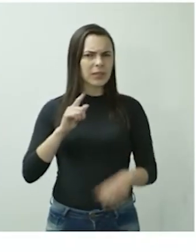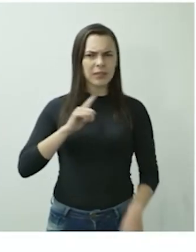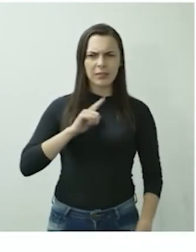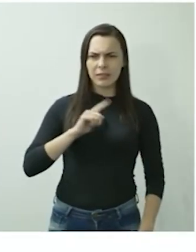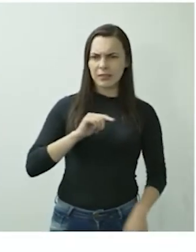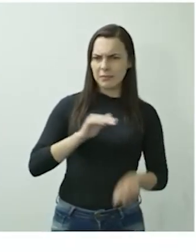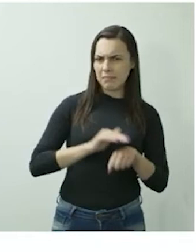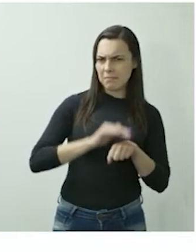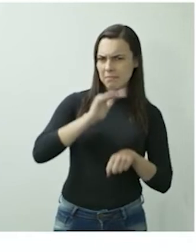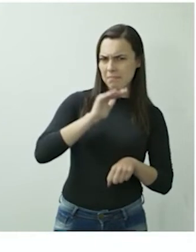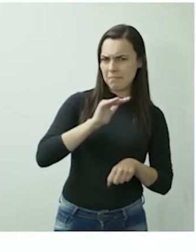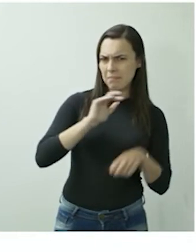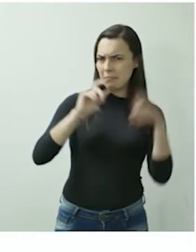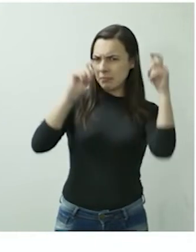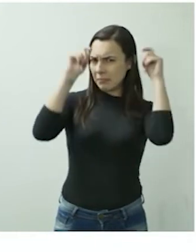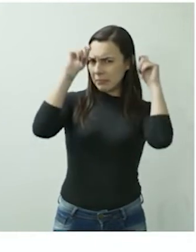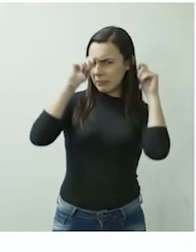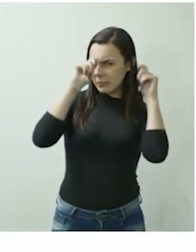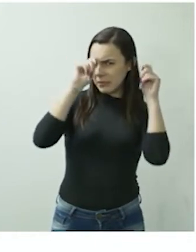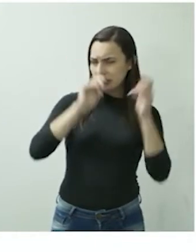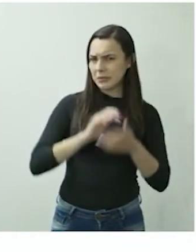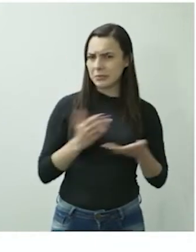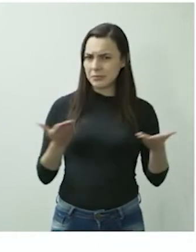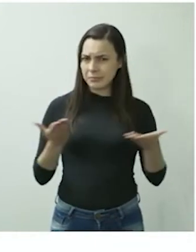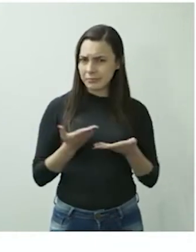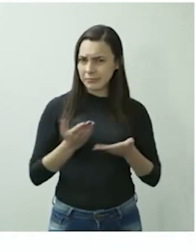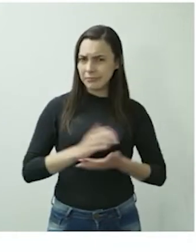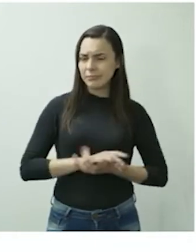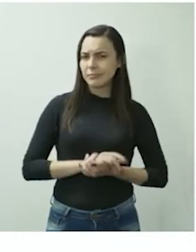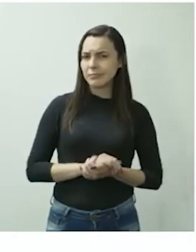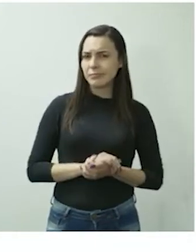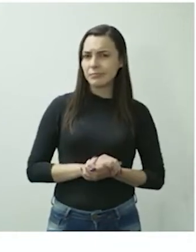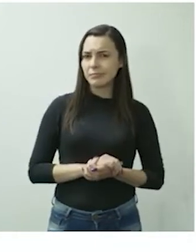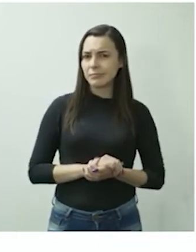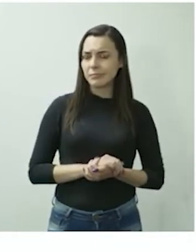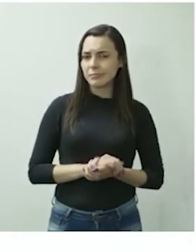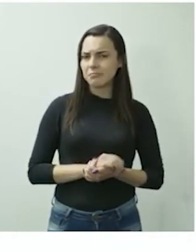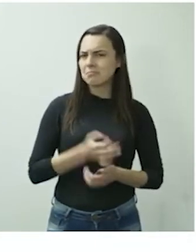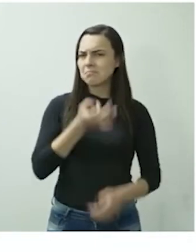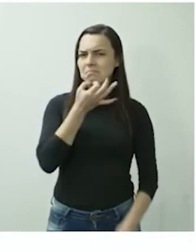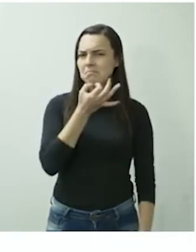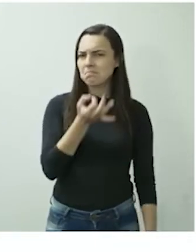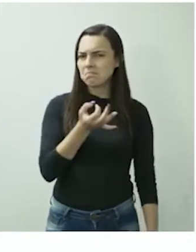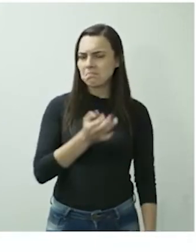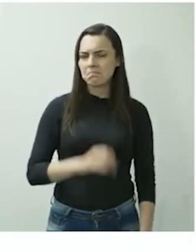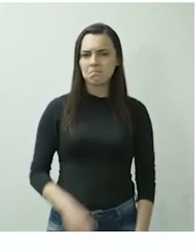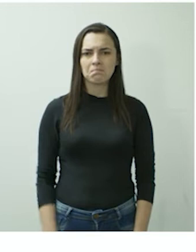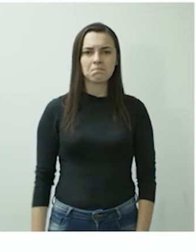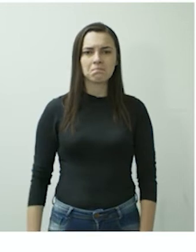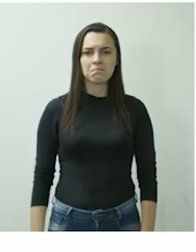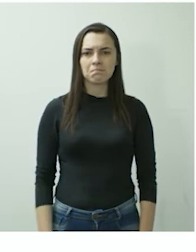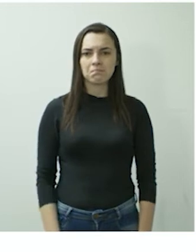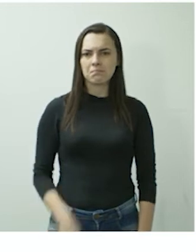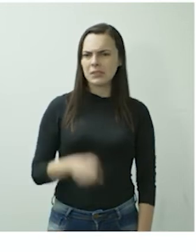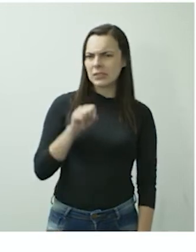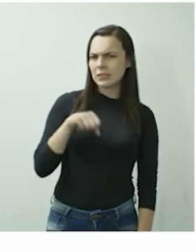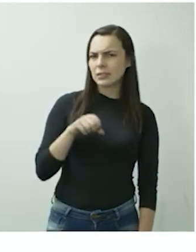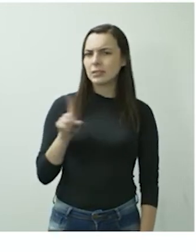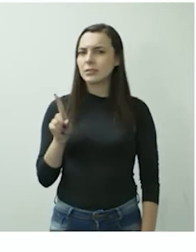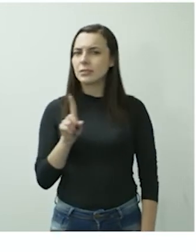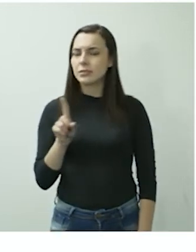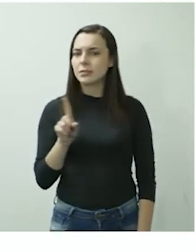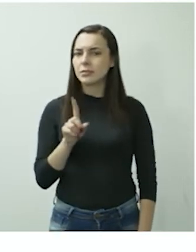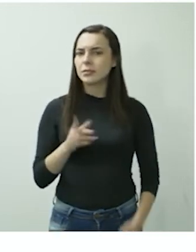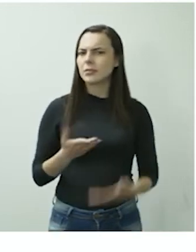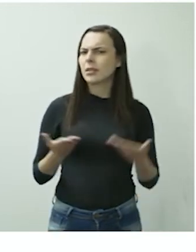os números de chapéus na tela de vocês? O que que vocês acham? Sim ou não? Eu